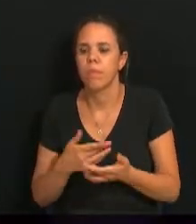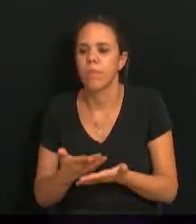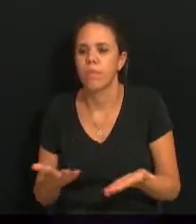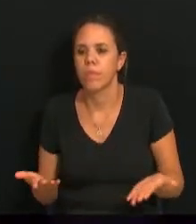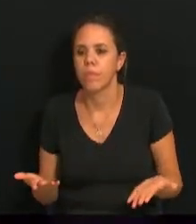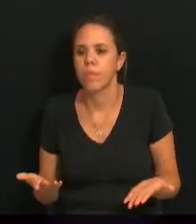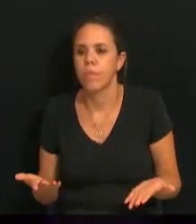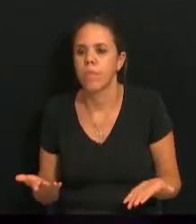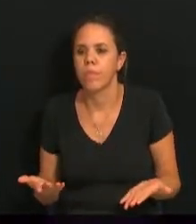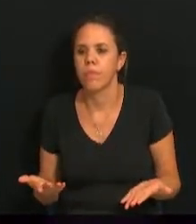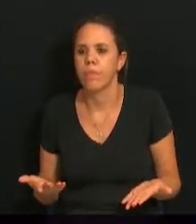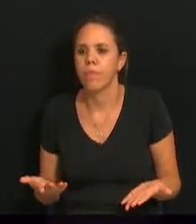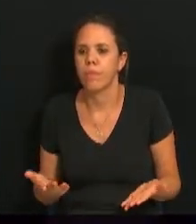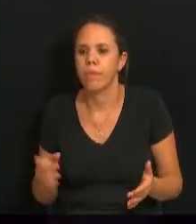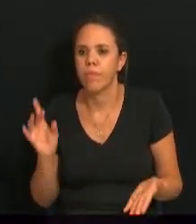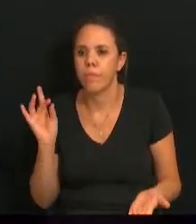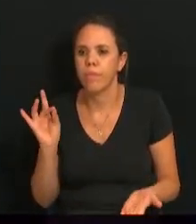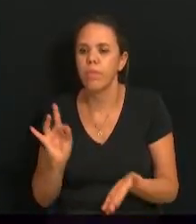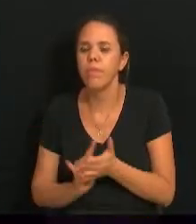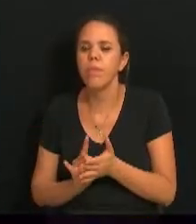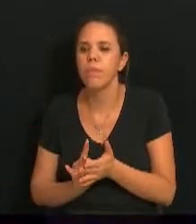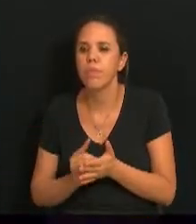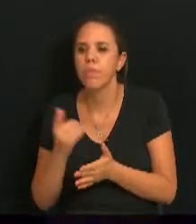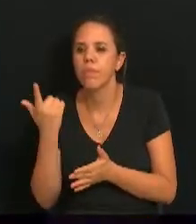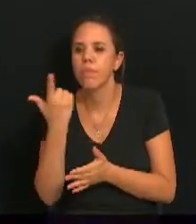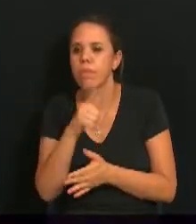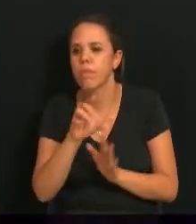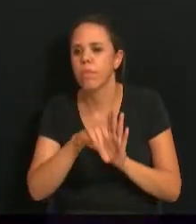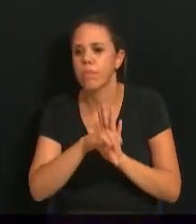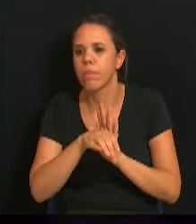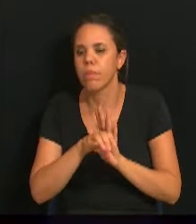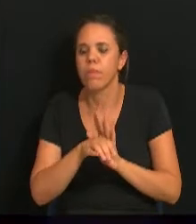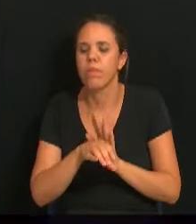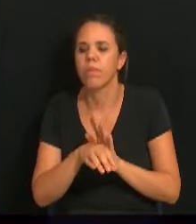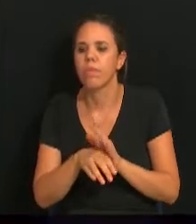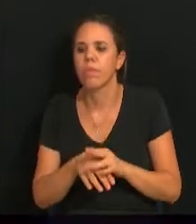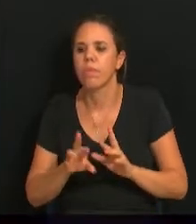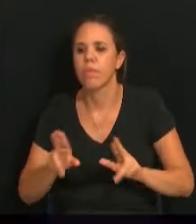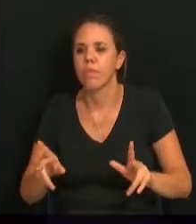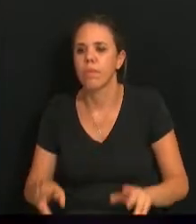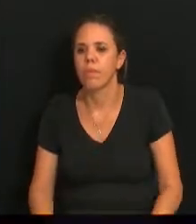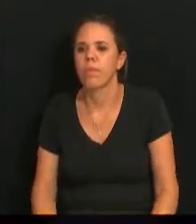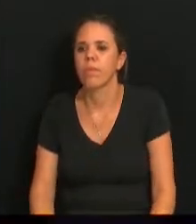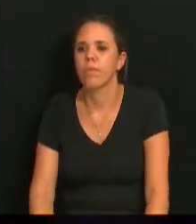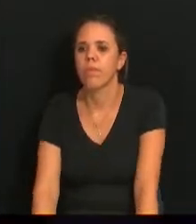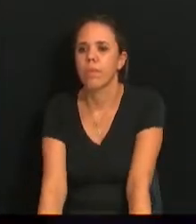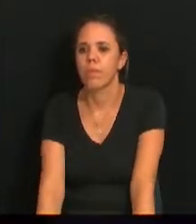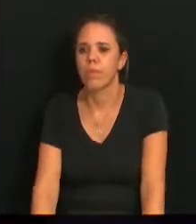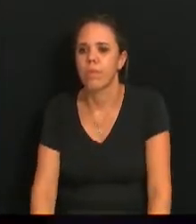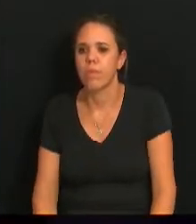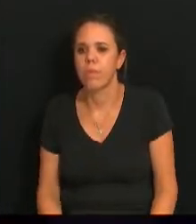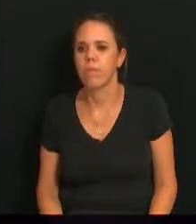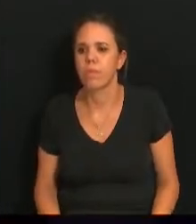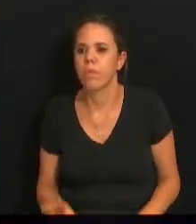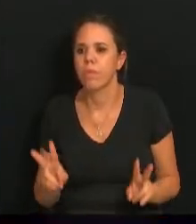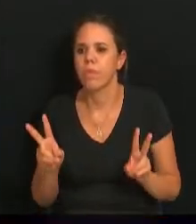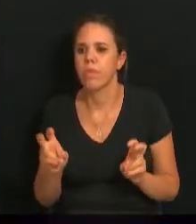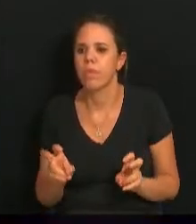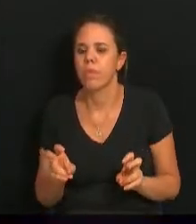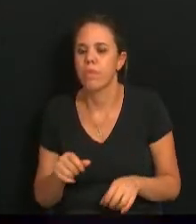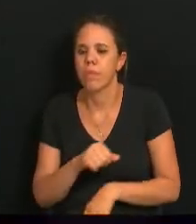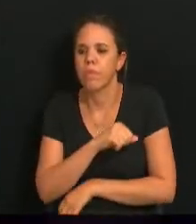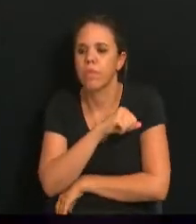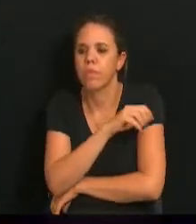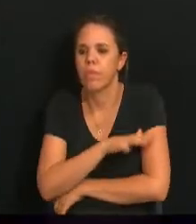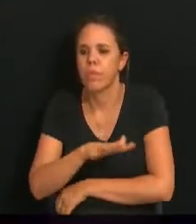o qual nós precisamos afirmar uma outra concepção de professor e uma outra prática docente no cotidiano, na relação direta com nossos alunos, com